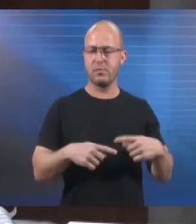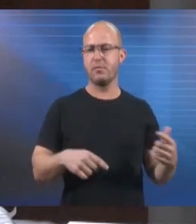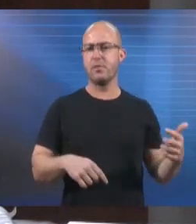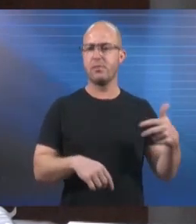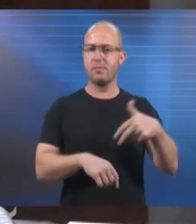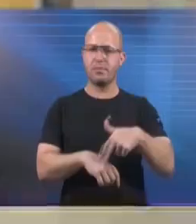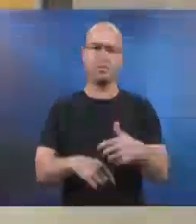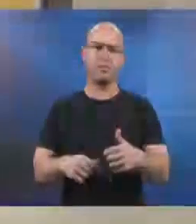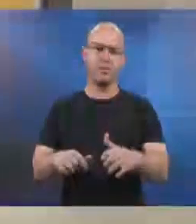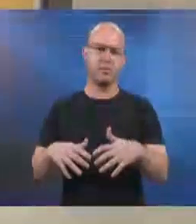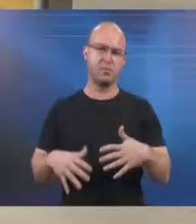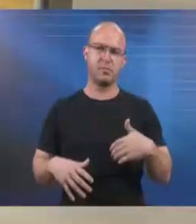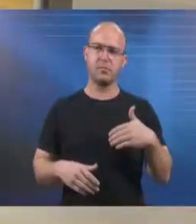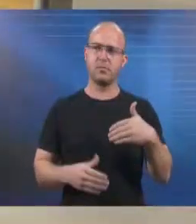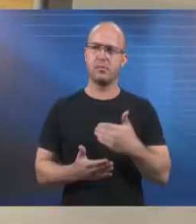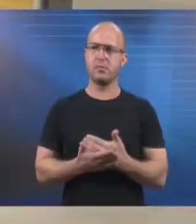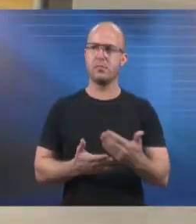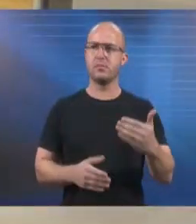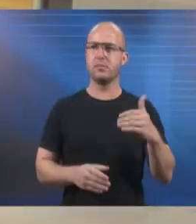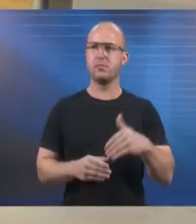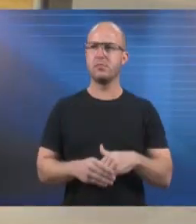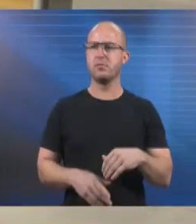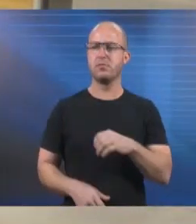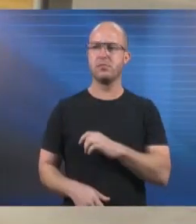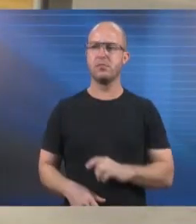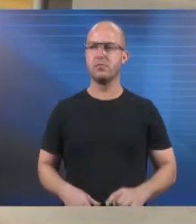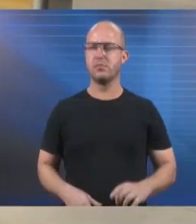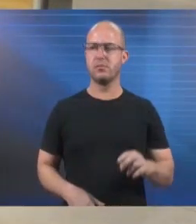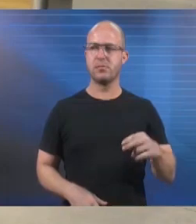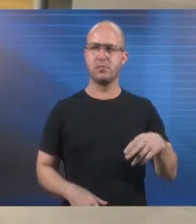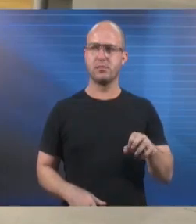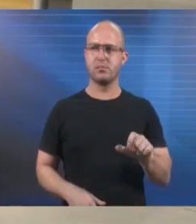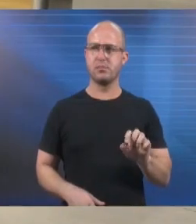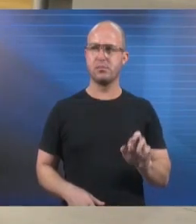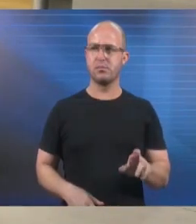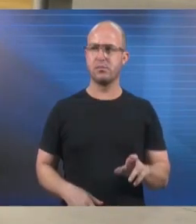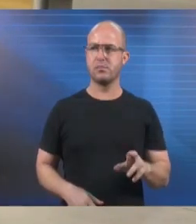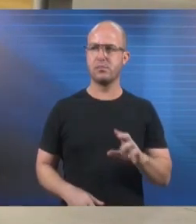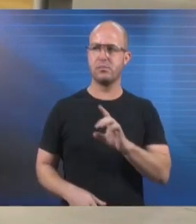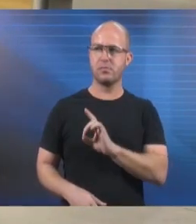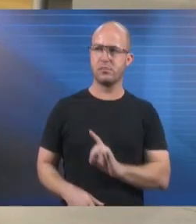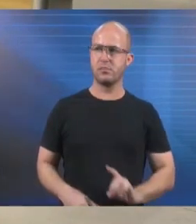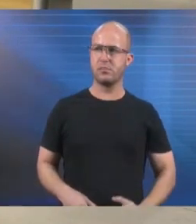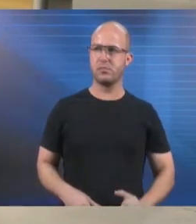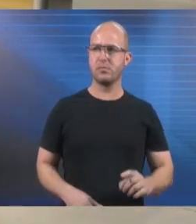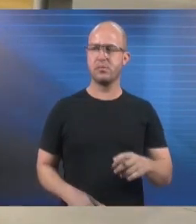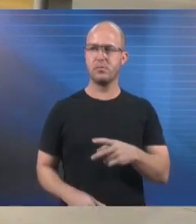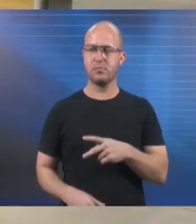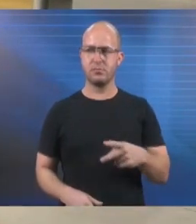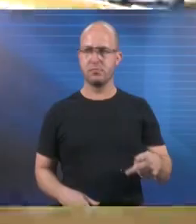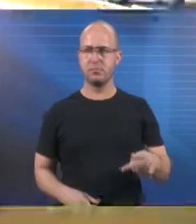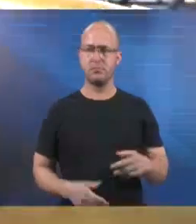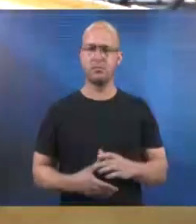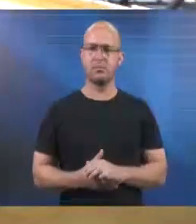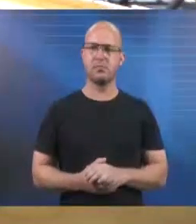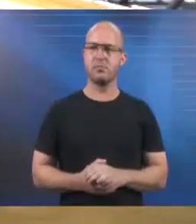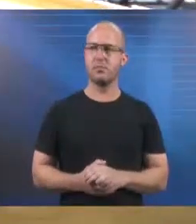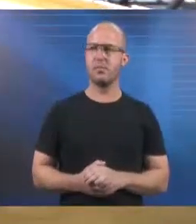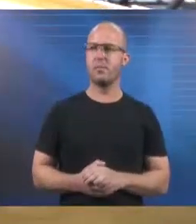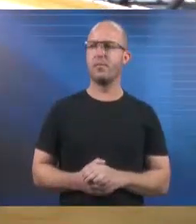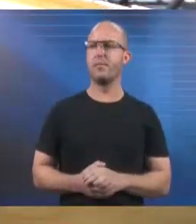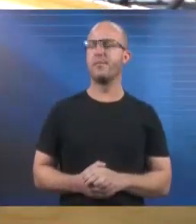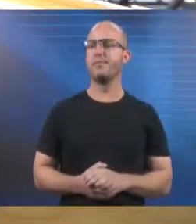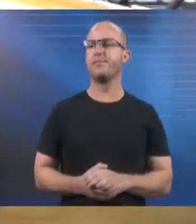Néo Queiroz senhor presidente senhores e senhores deputados